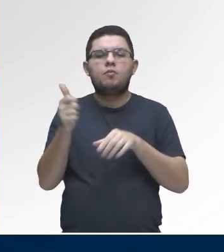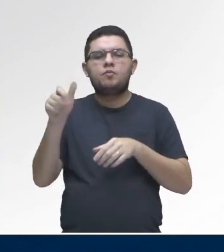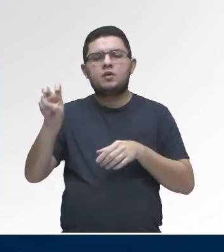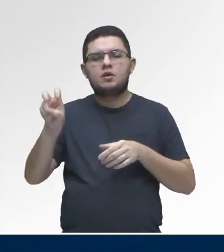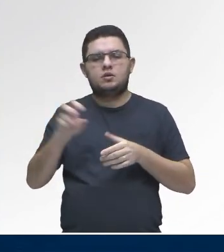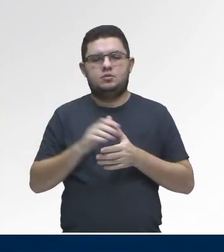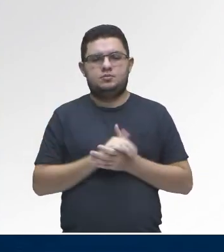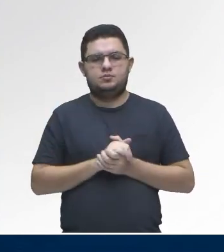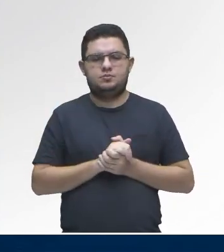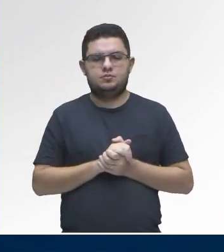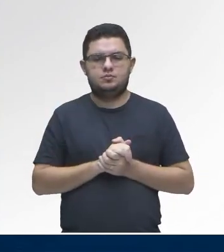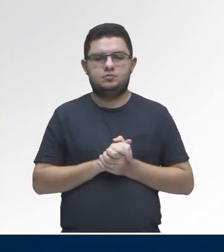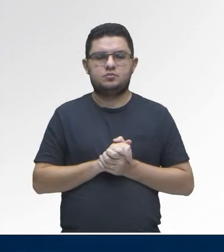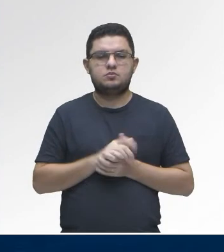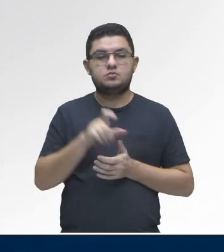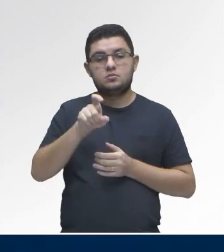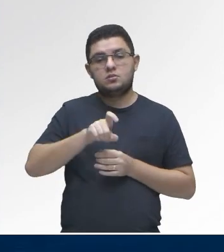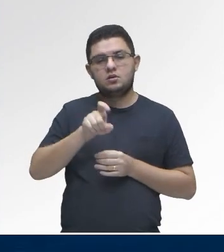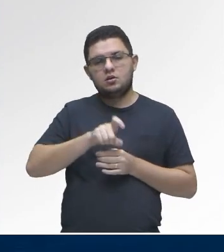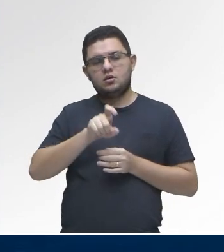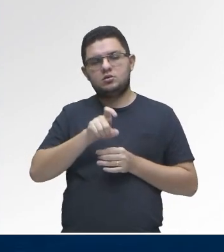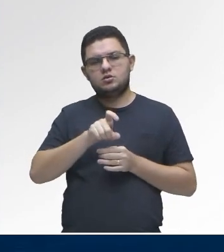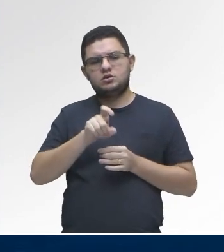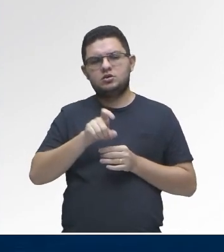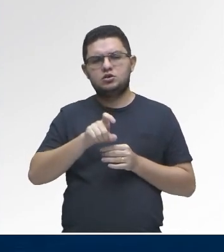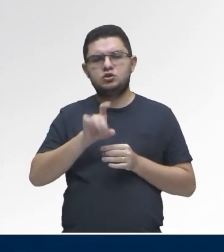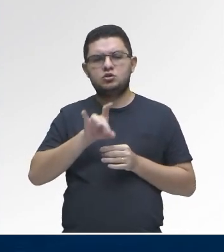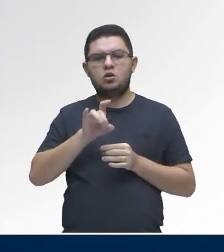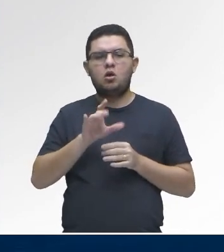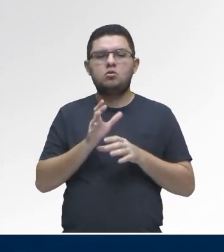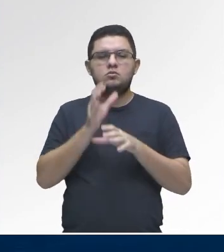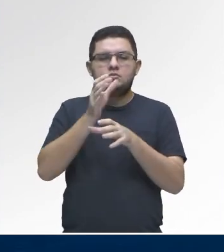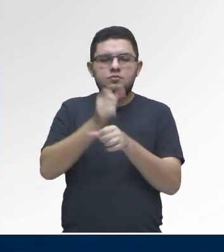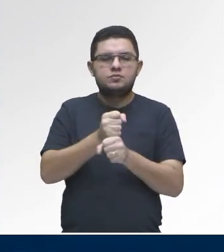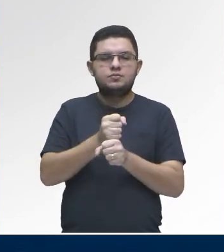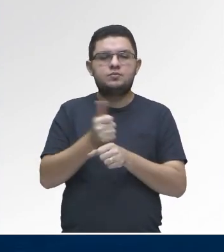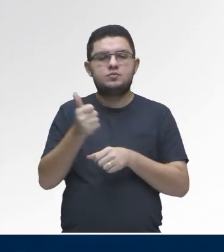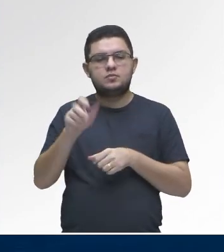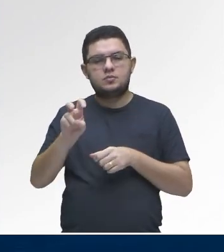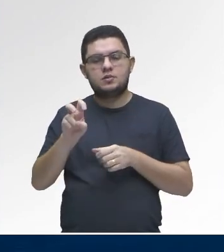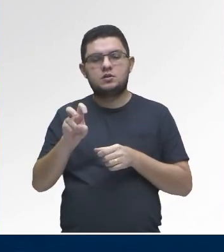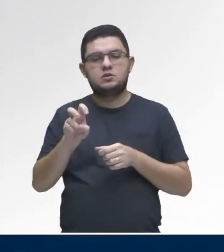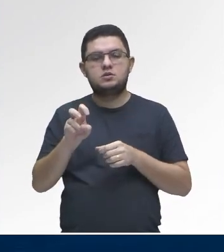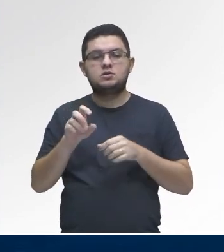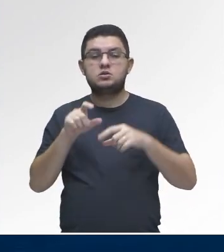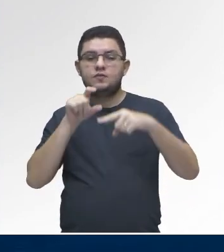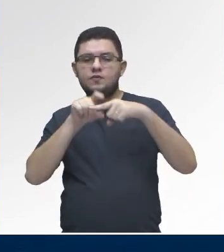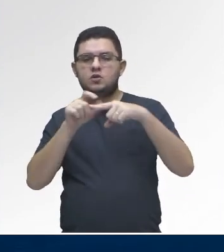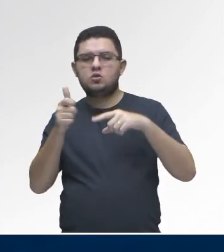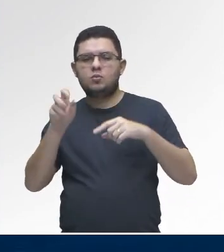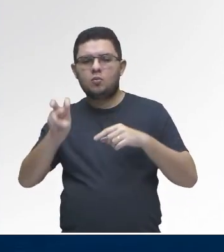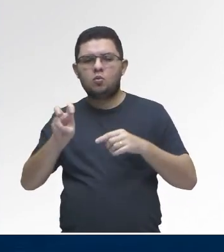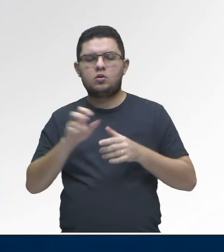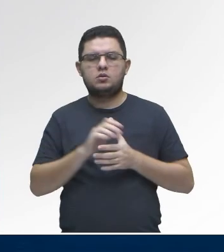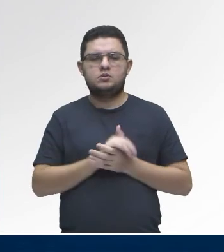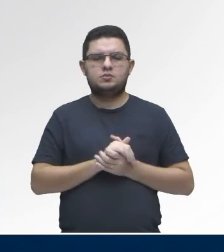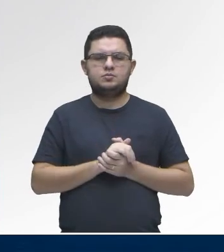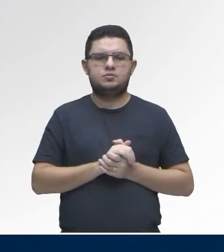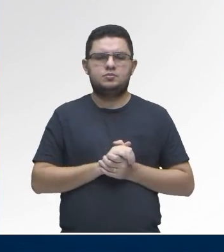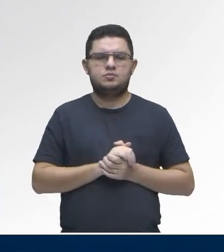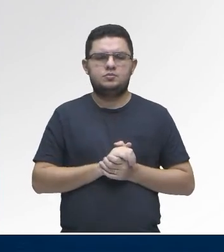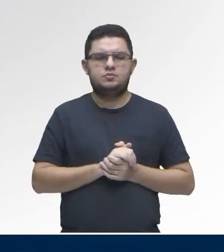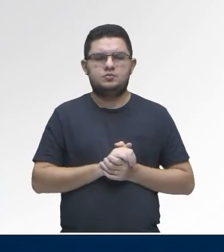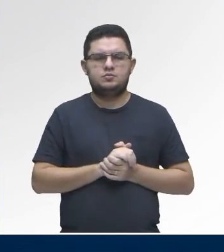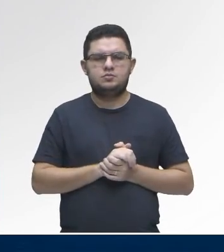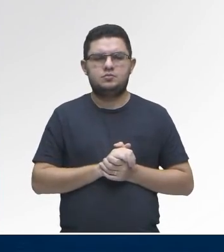isola aqui o nosso x e isso vai dar 15. Vamos dividir por 15, que é esse 15 que está multiplicando o